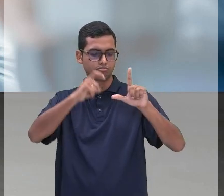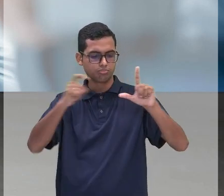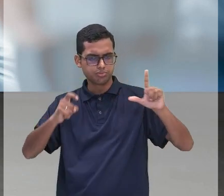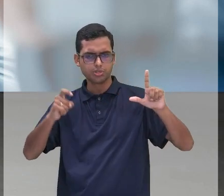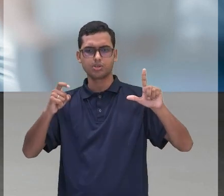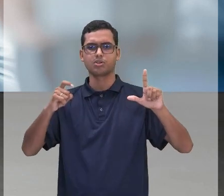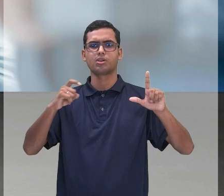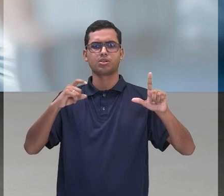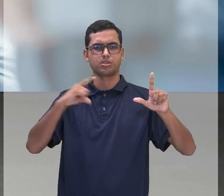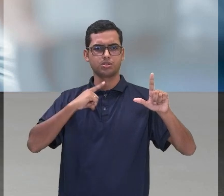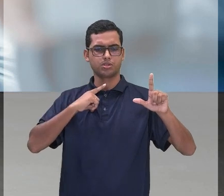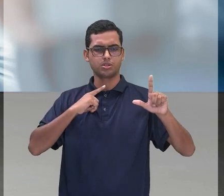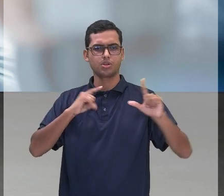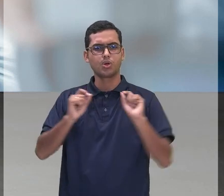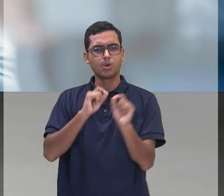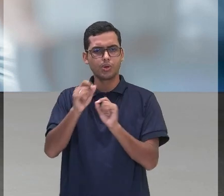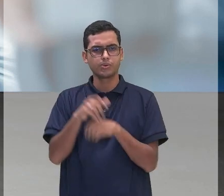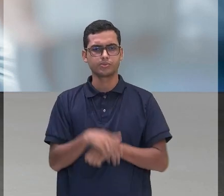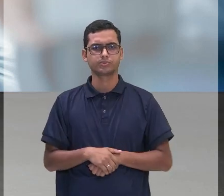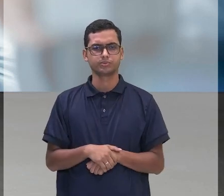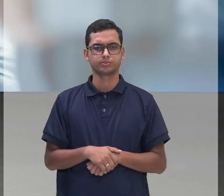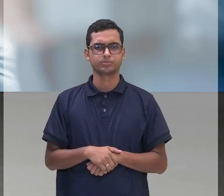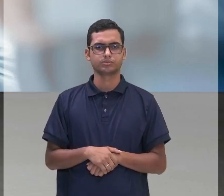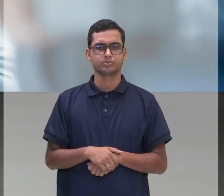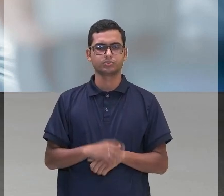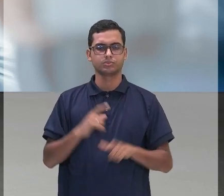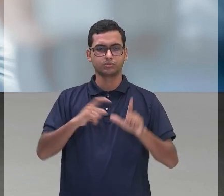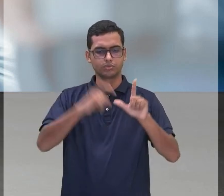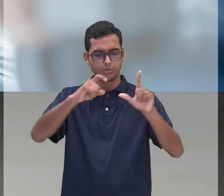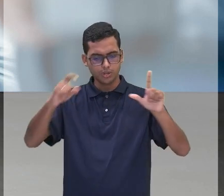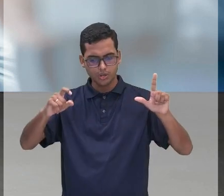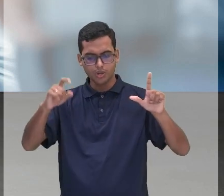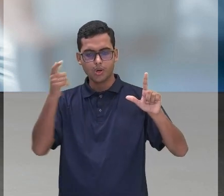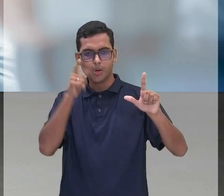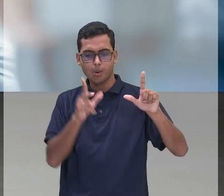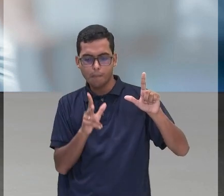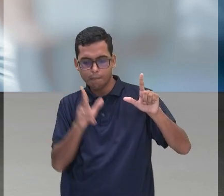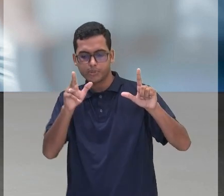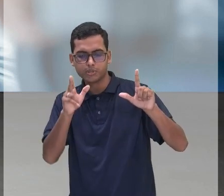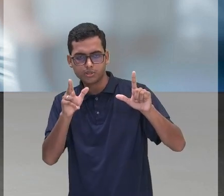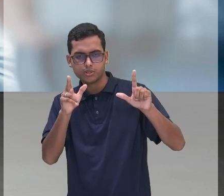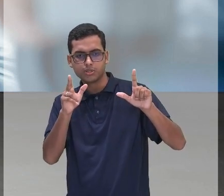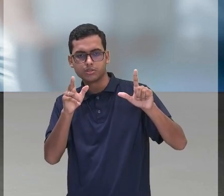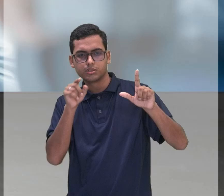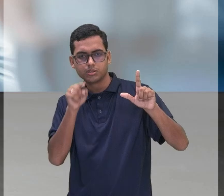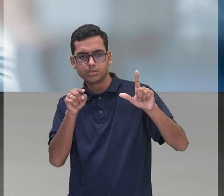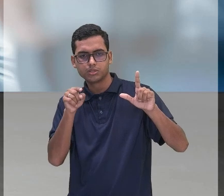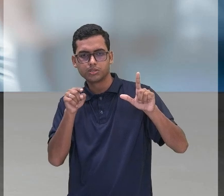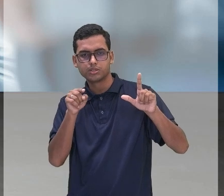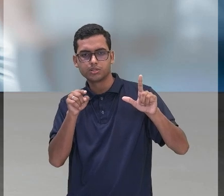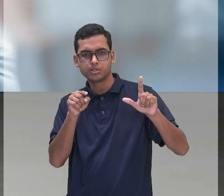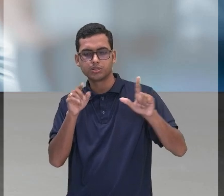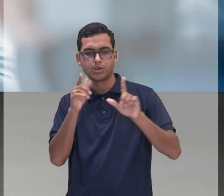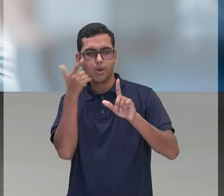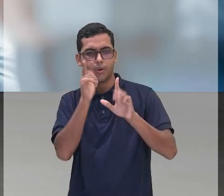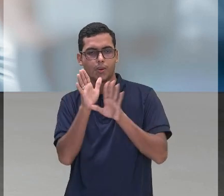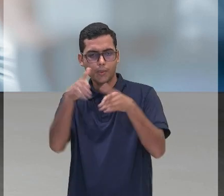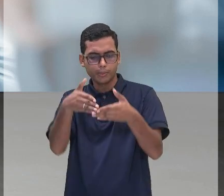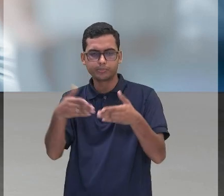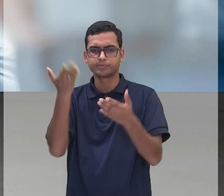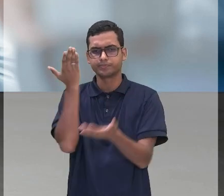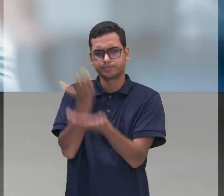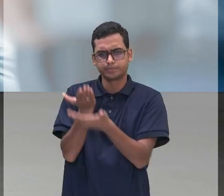de restrição, onde ela consegue cortar um determinado tipo de gene que é específico para aquele estudo, né? Vamos